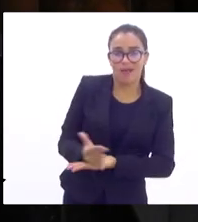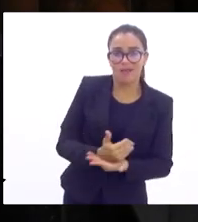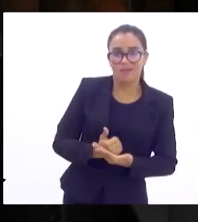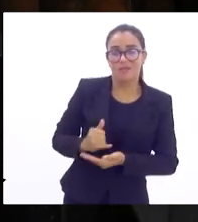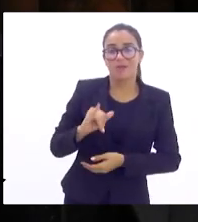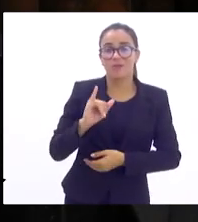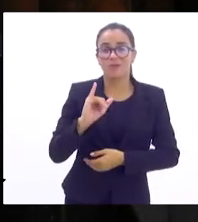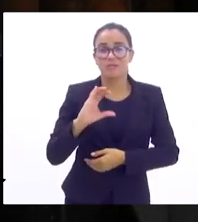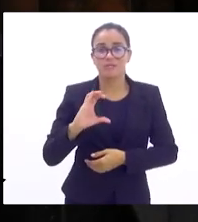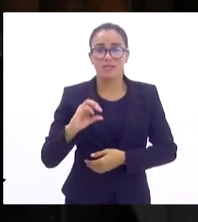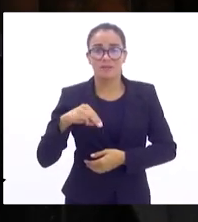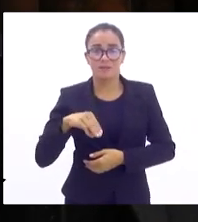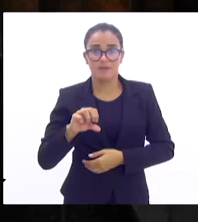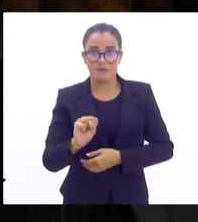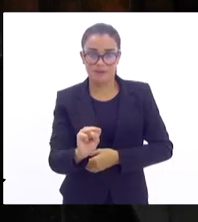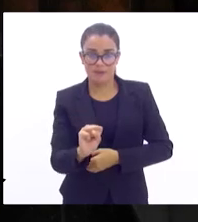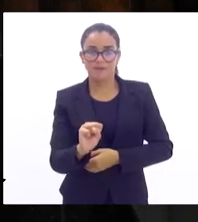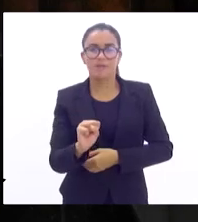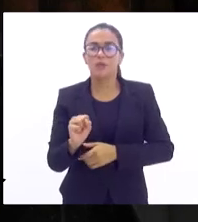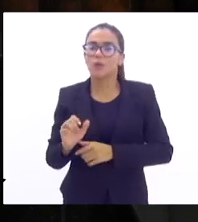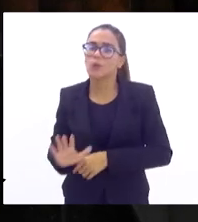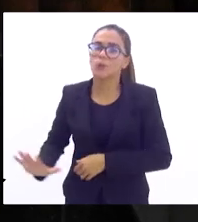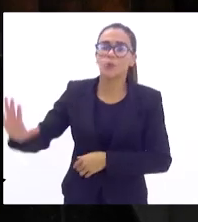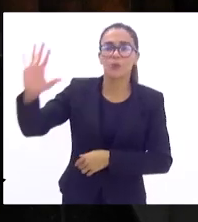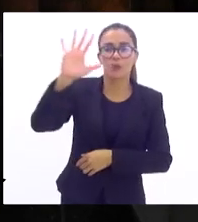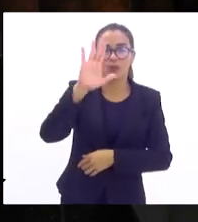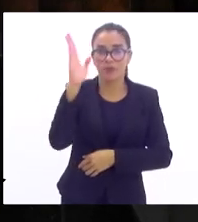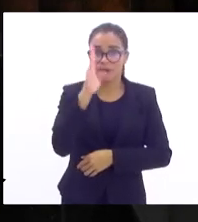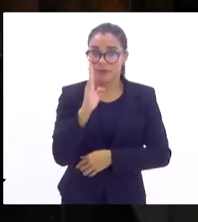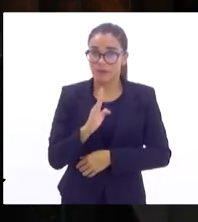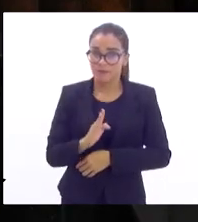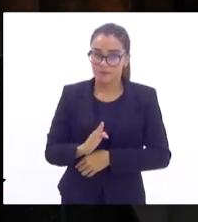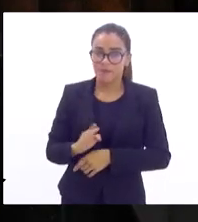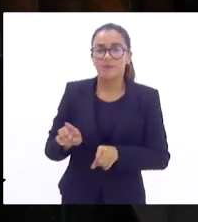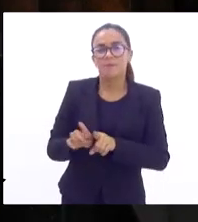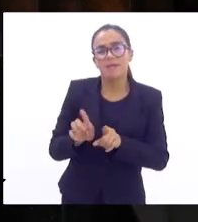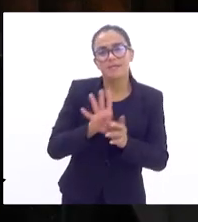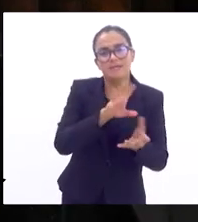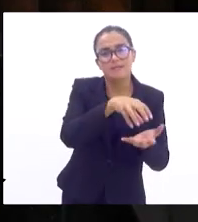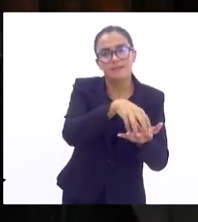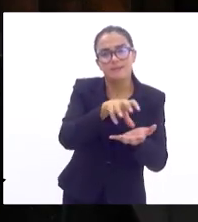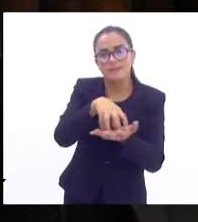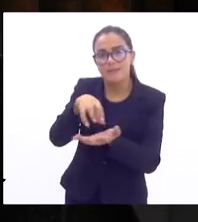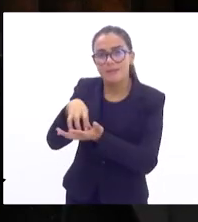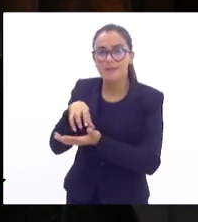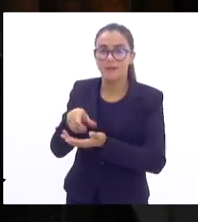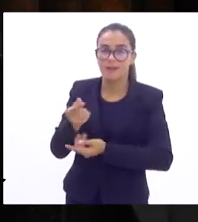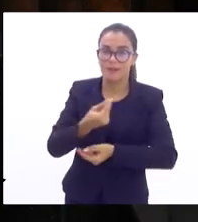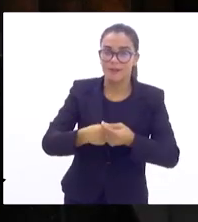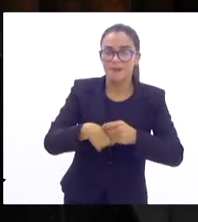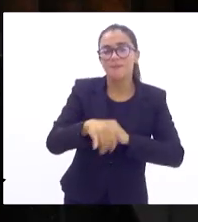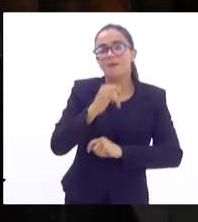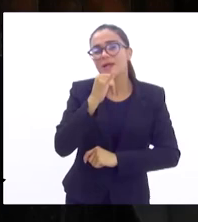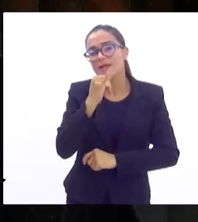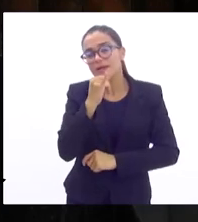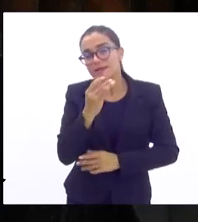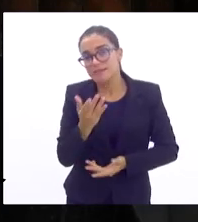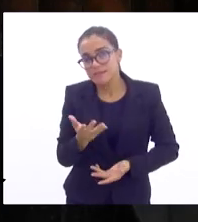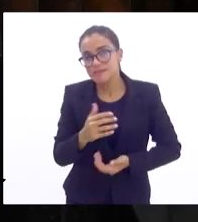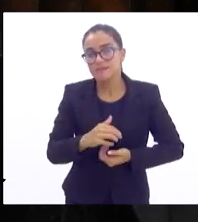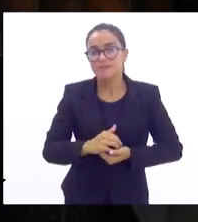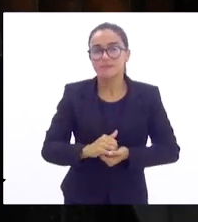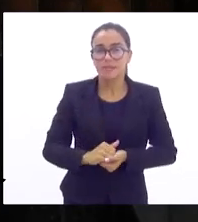unidades federativas alguns setores da economia como por exemplo